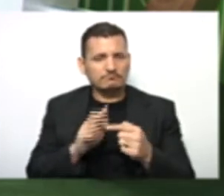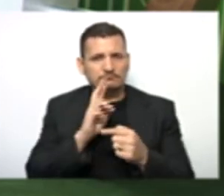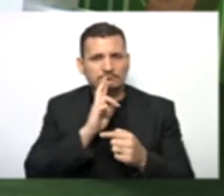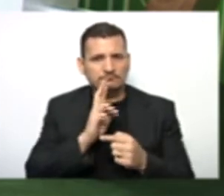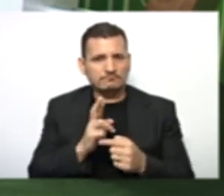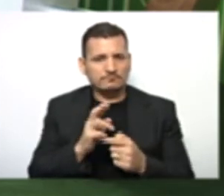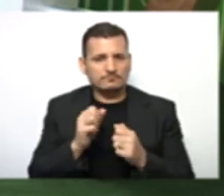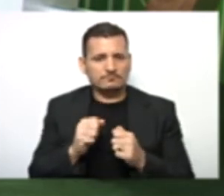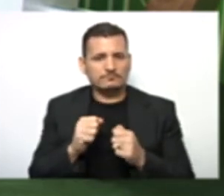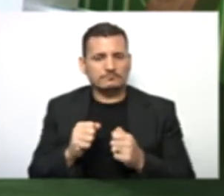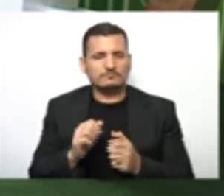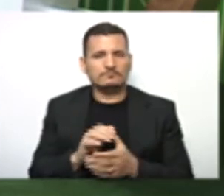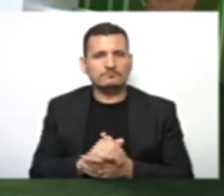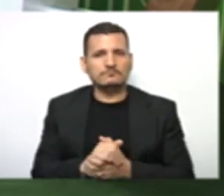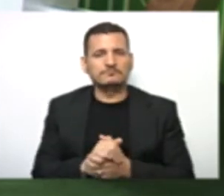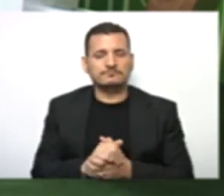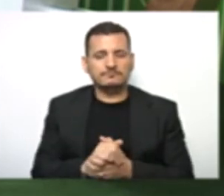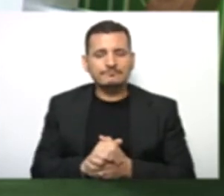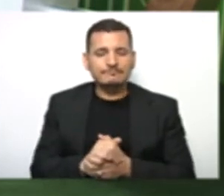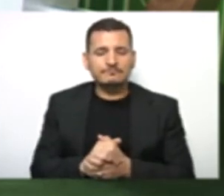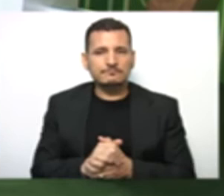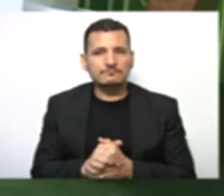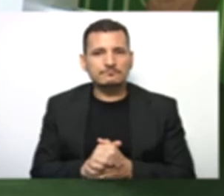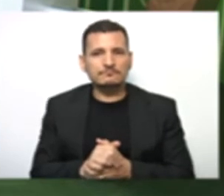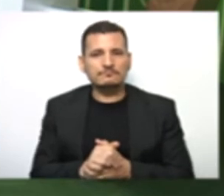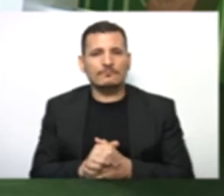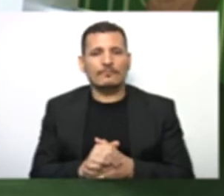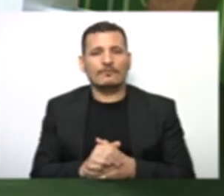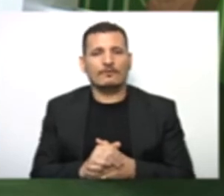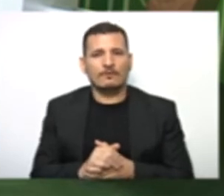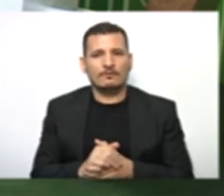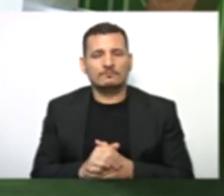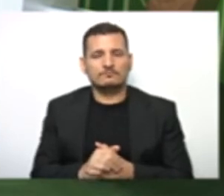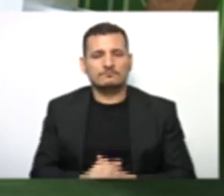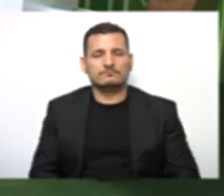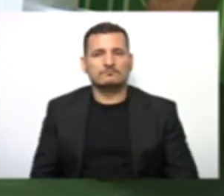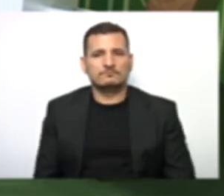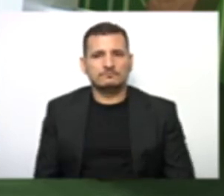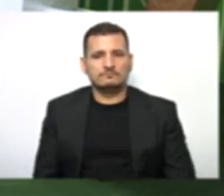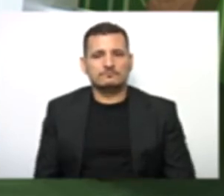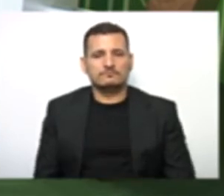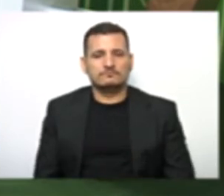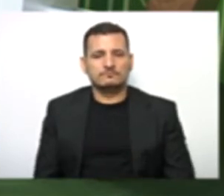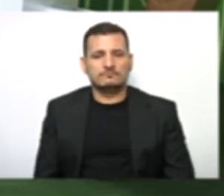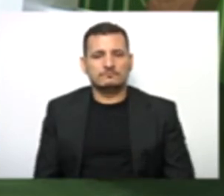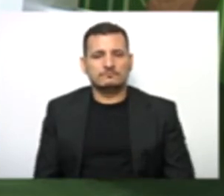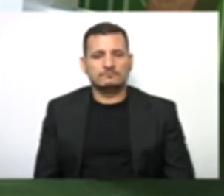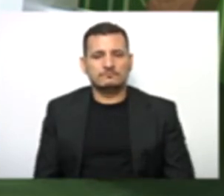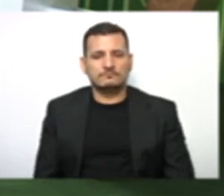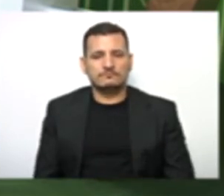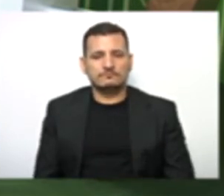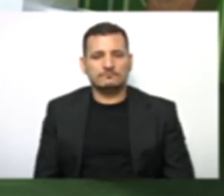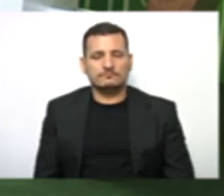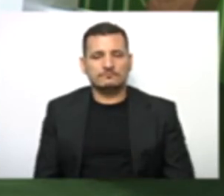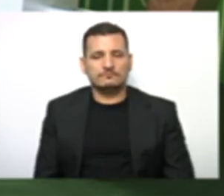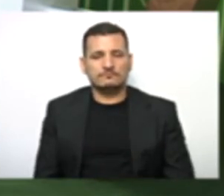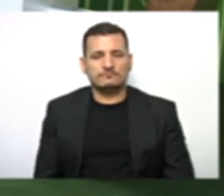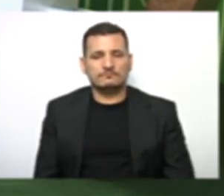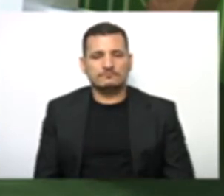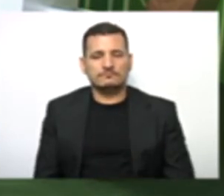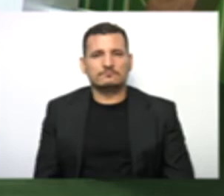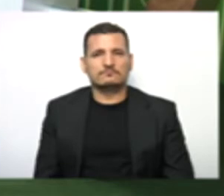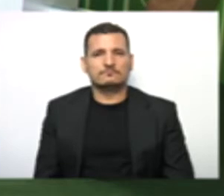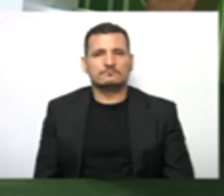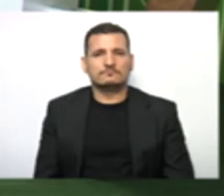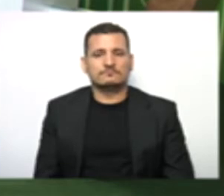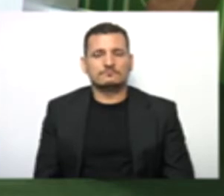dos estados, né, estados não, das etapas aí que o processo segue. Exato. Mais alguma consideração sobre